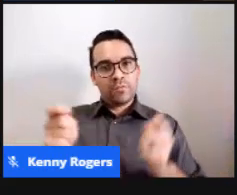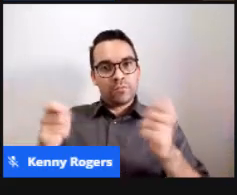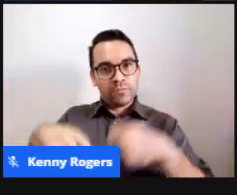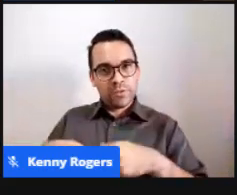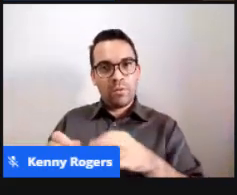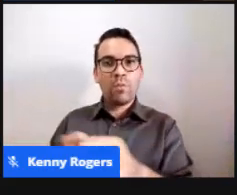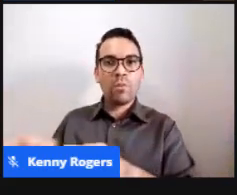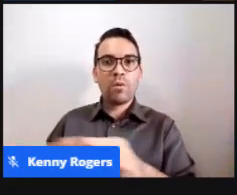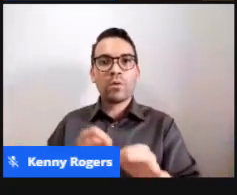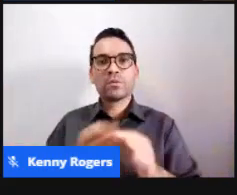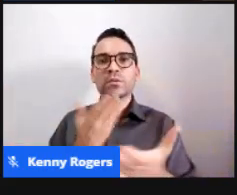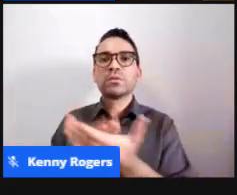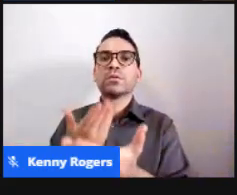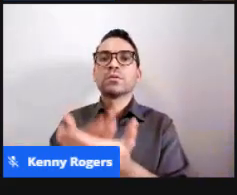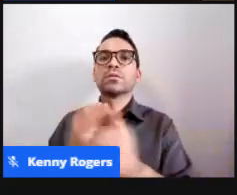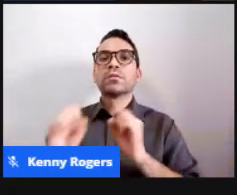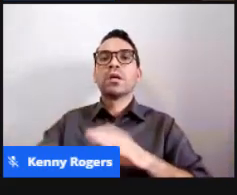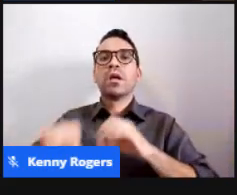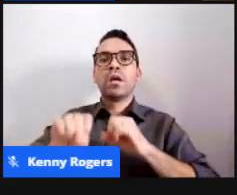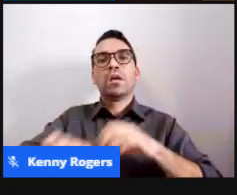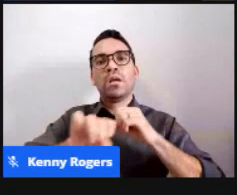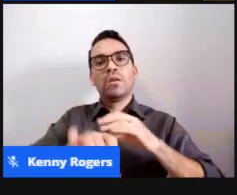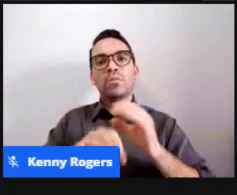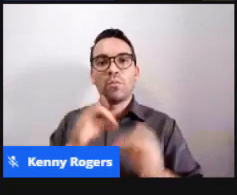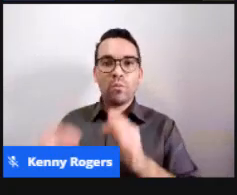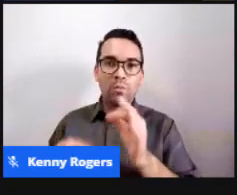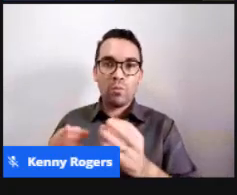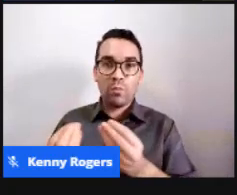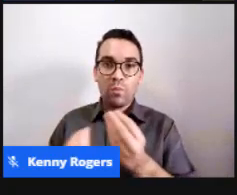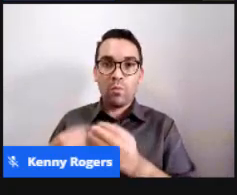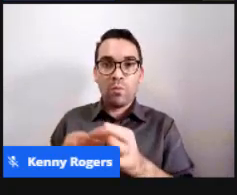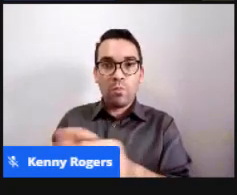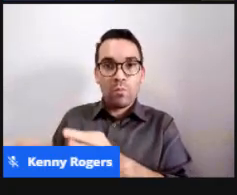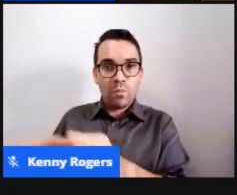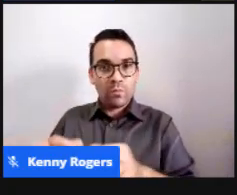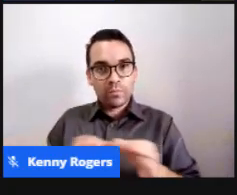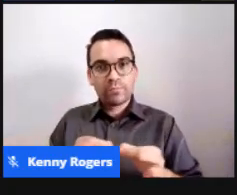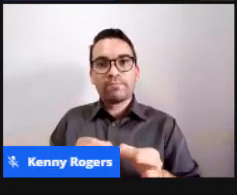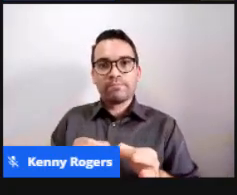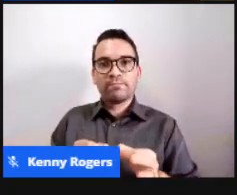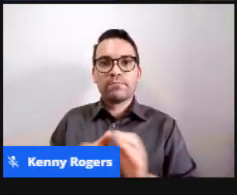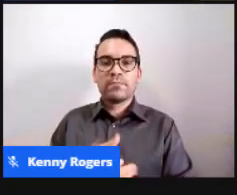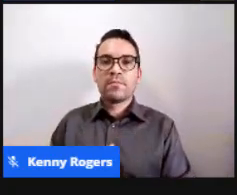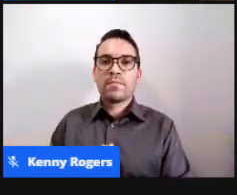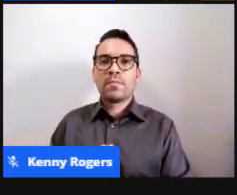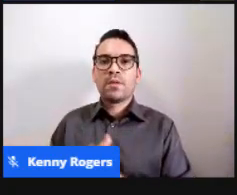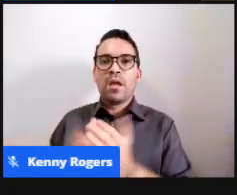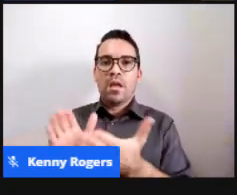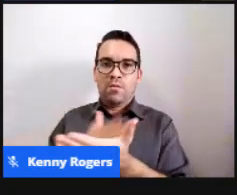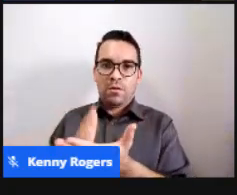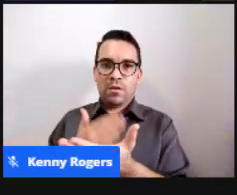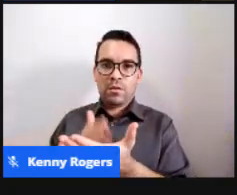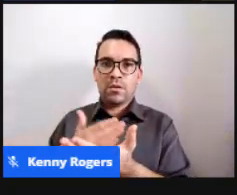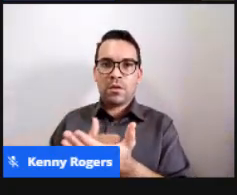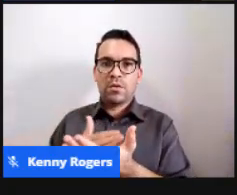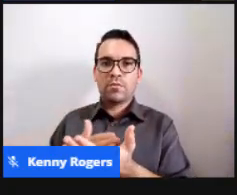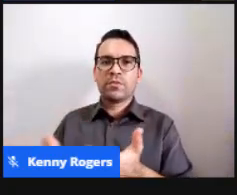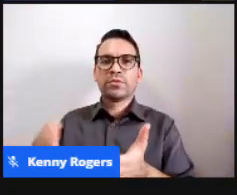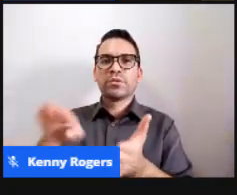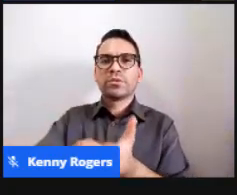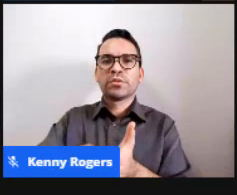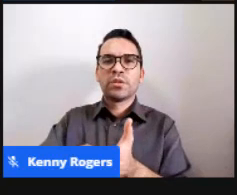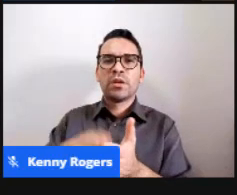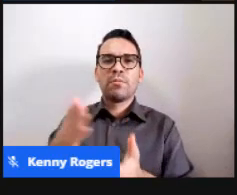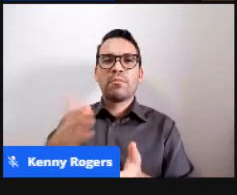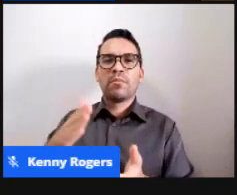né? Você já vai organizando a forma com que os alunos, provavelmente esse caderno já chegue na escola, lá